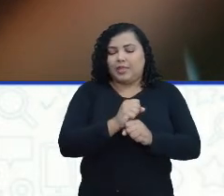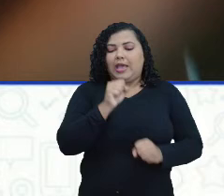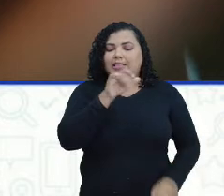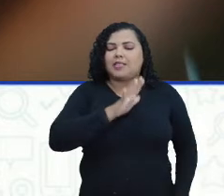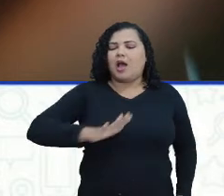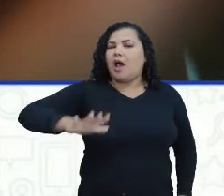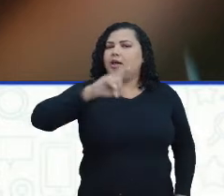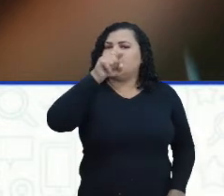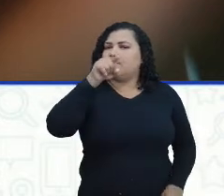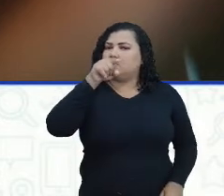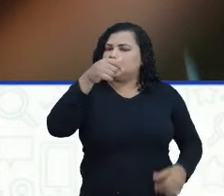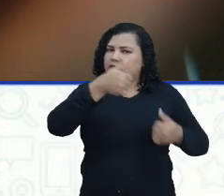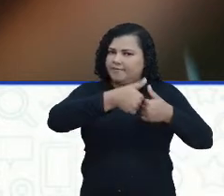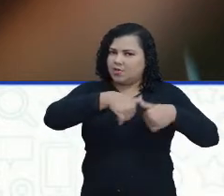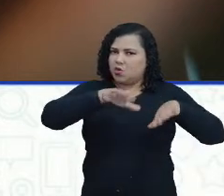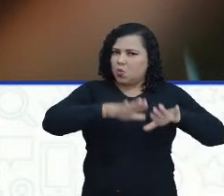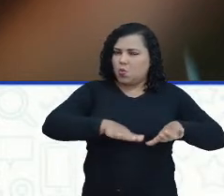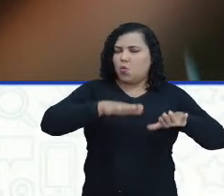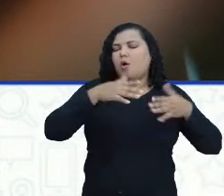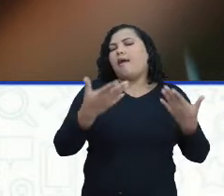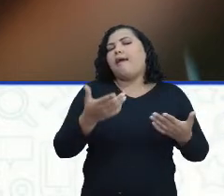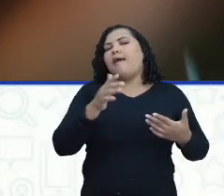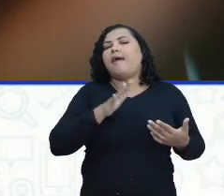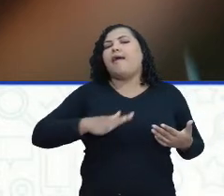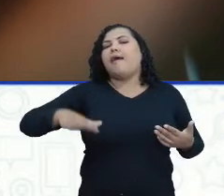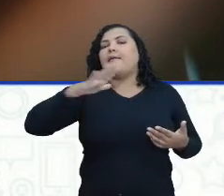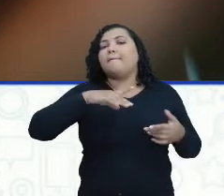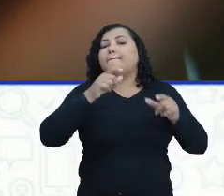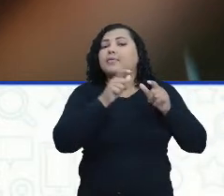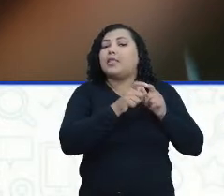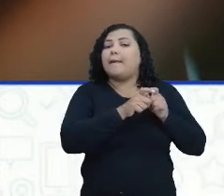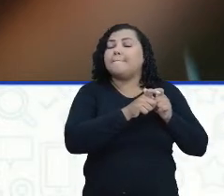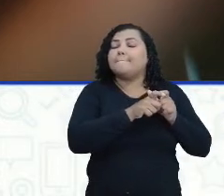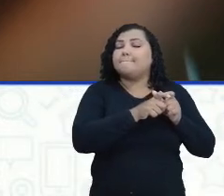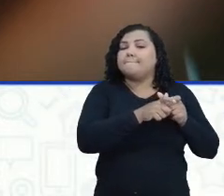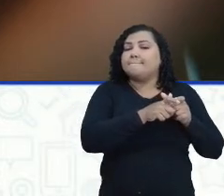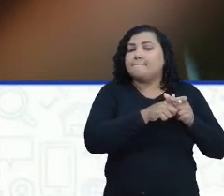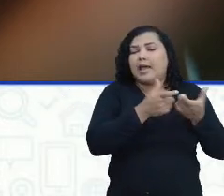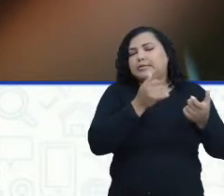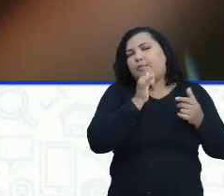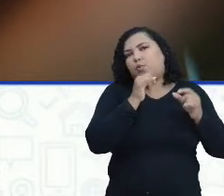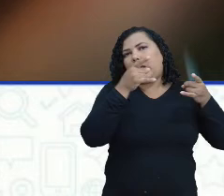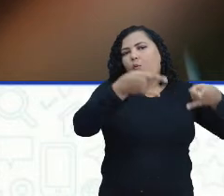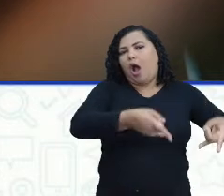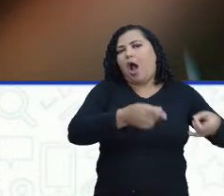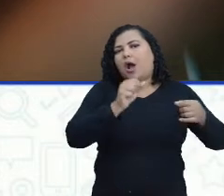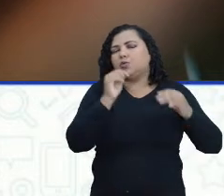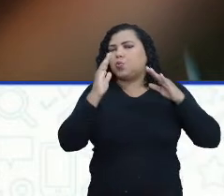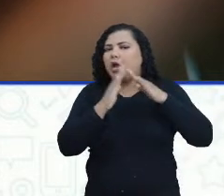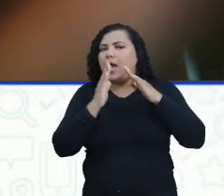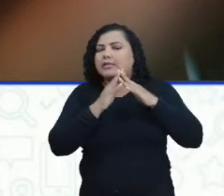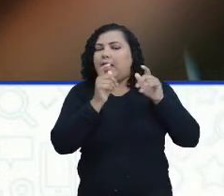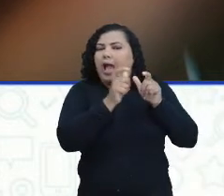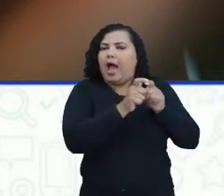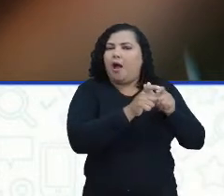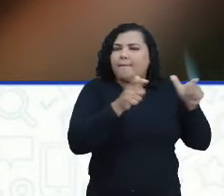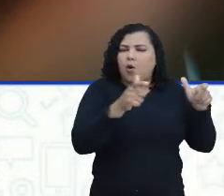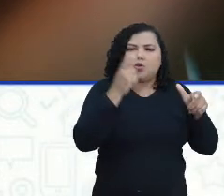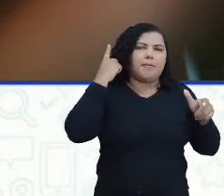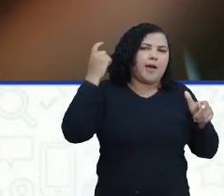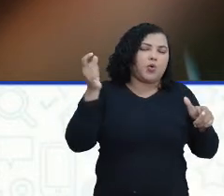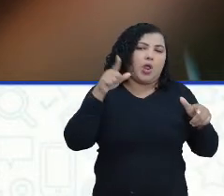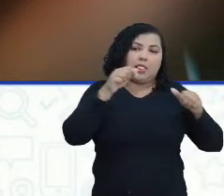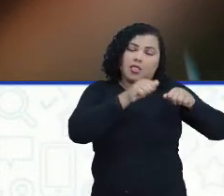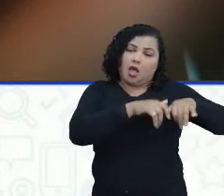ambiente sonoro que você tem aí, essa paisagem sonora da sua casa, do seu quarto, né? Ela é mais